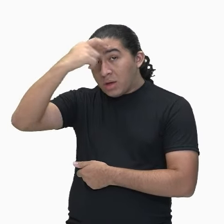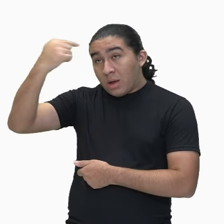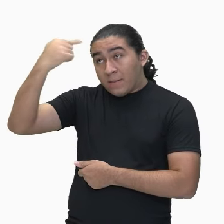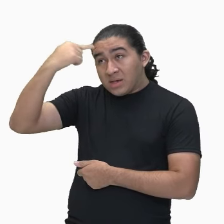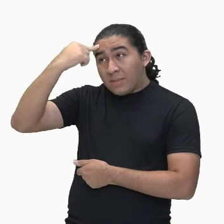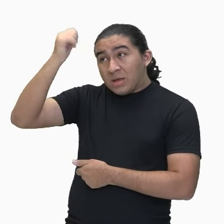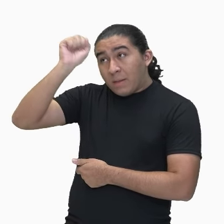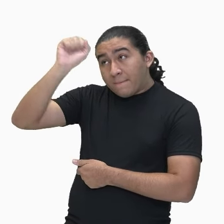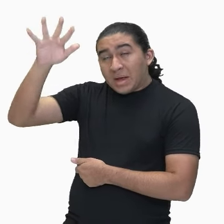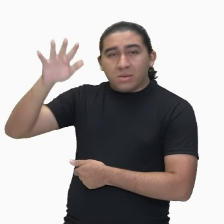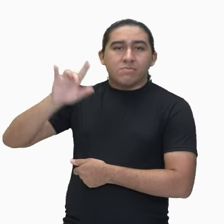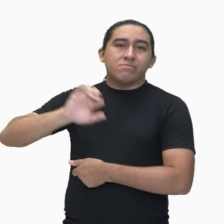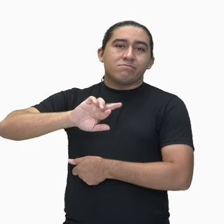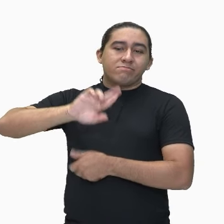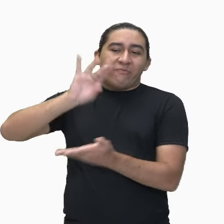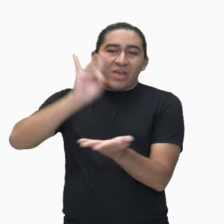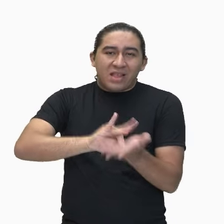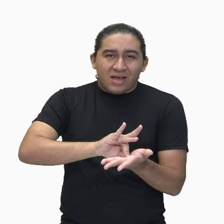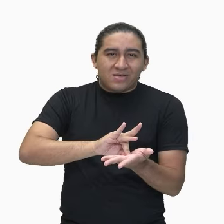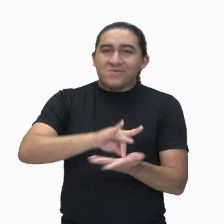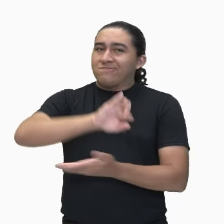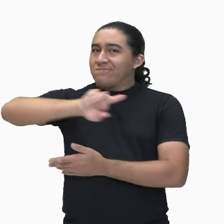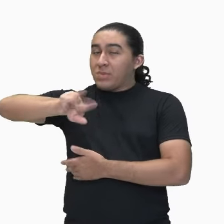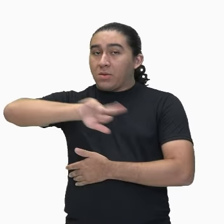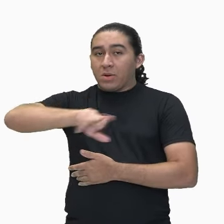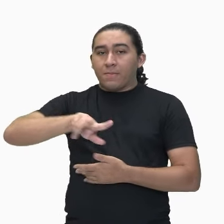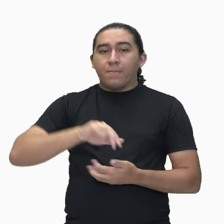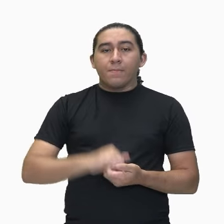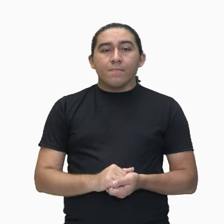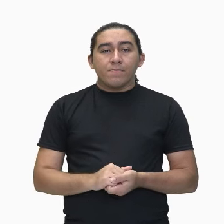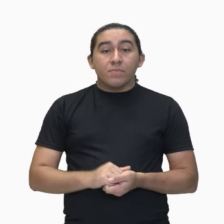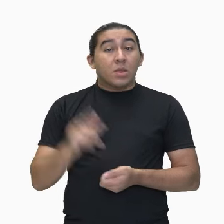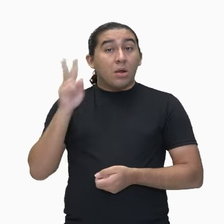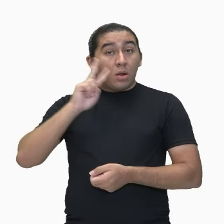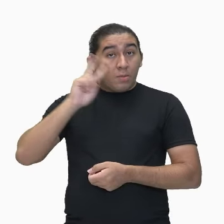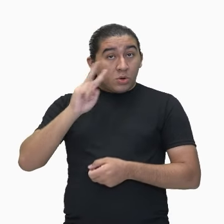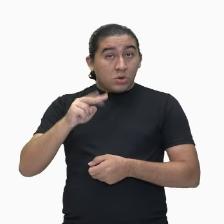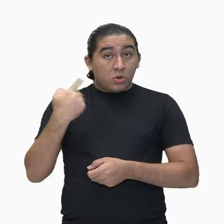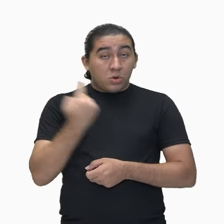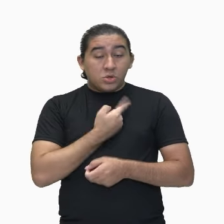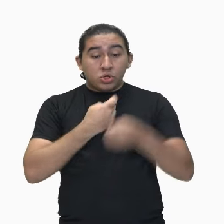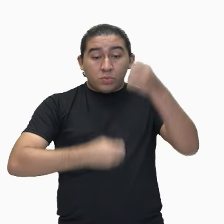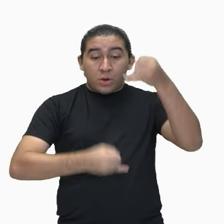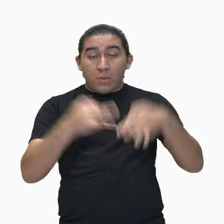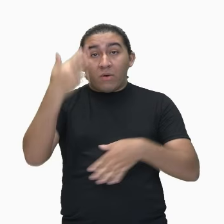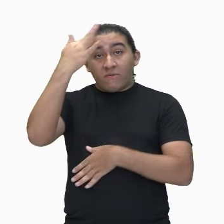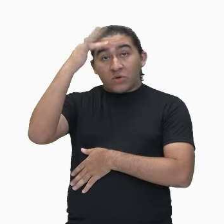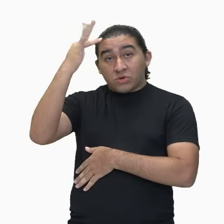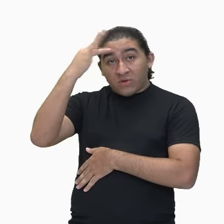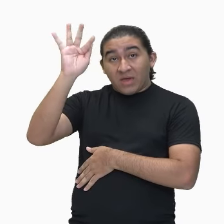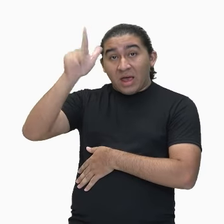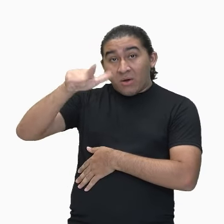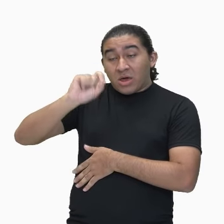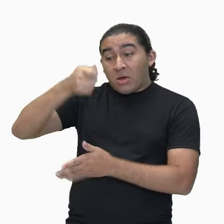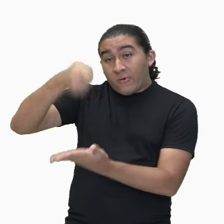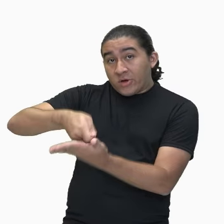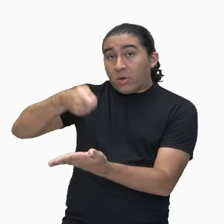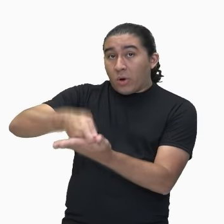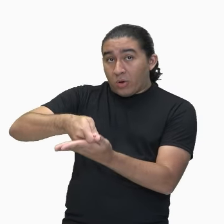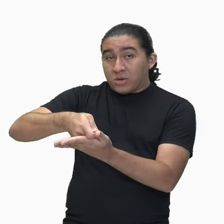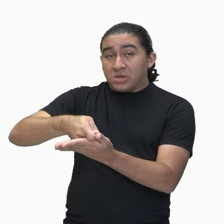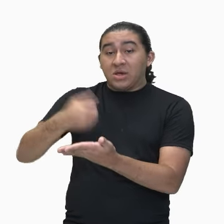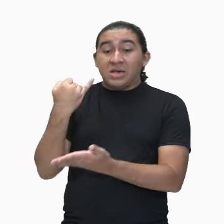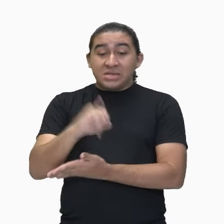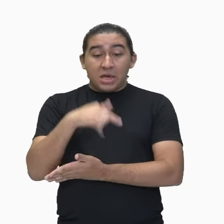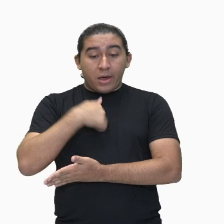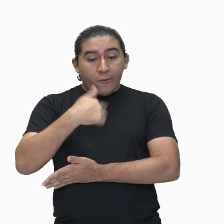então não é verdade. Pronto, isso aí, lembra que nós falamos que a filosofia ela é radical, ela é rigorosa, né? Se eu